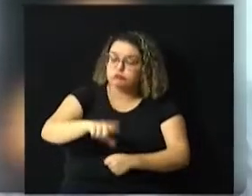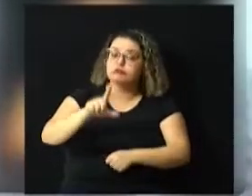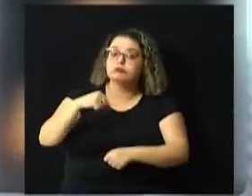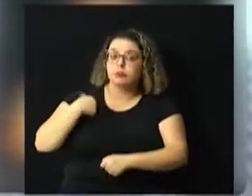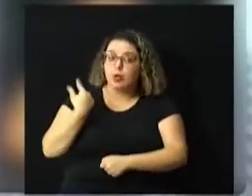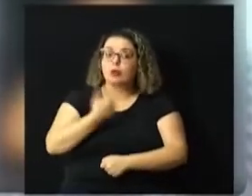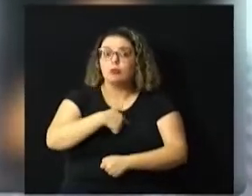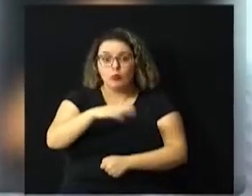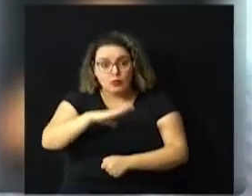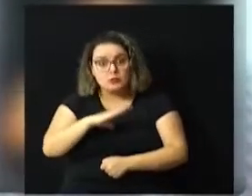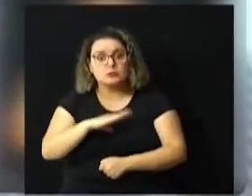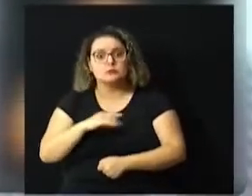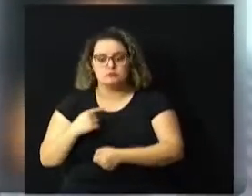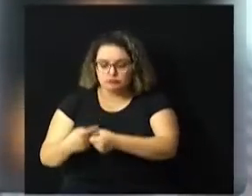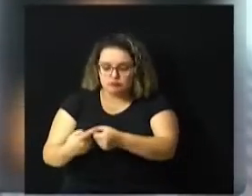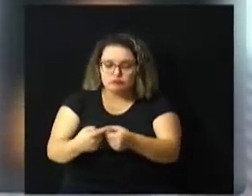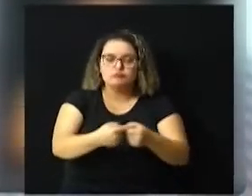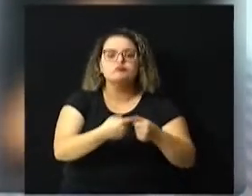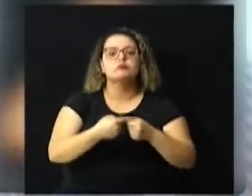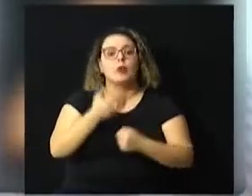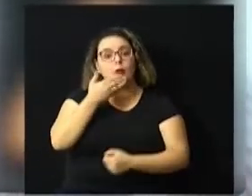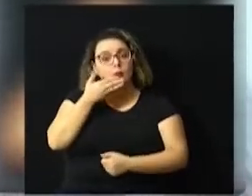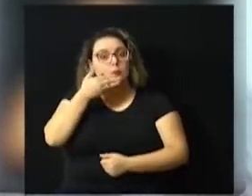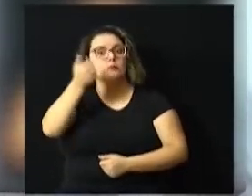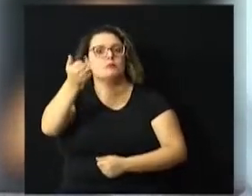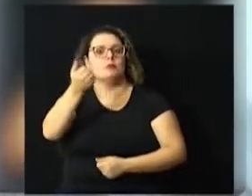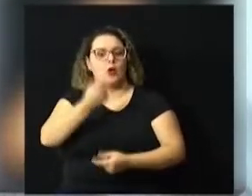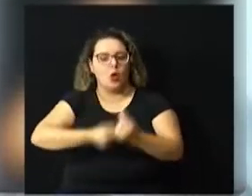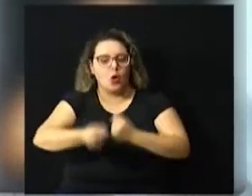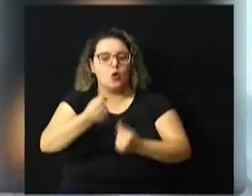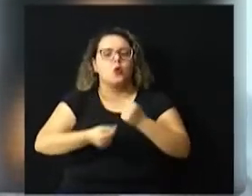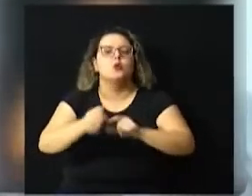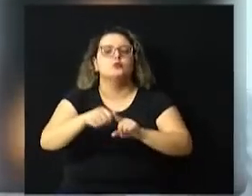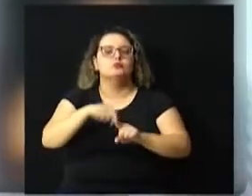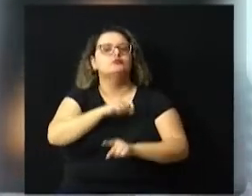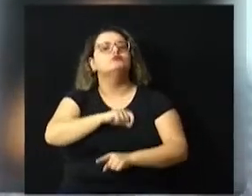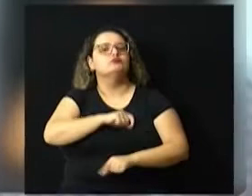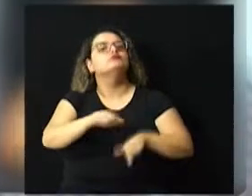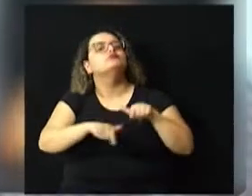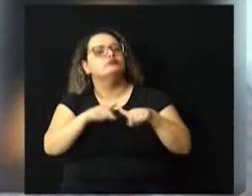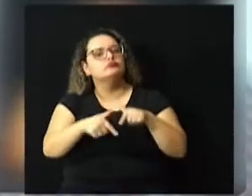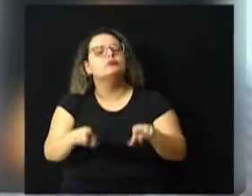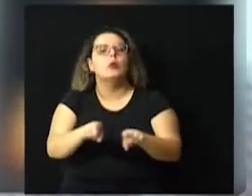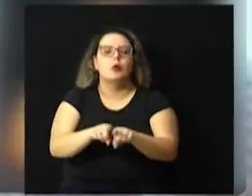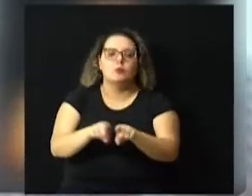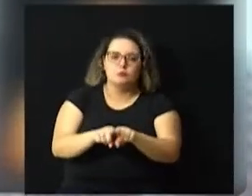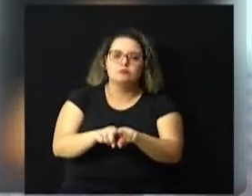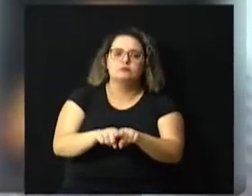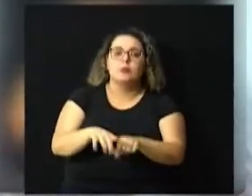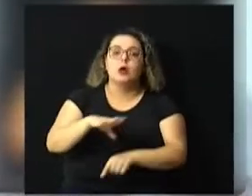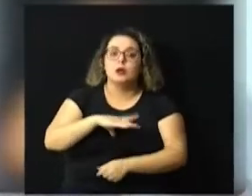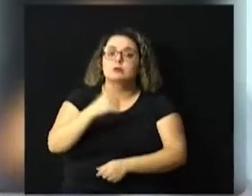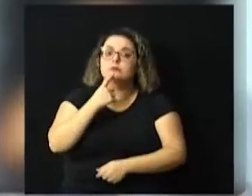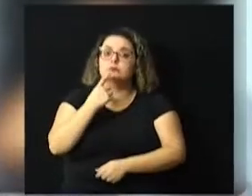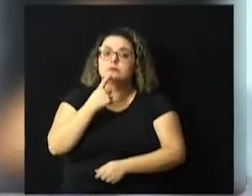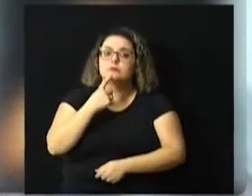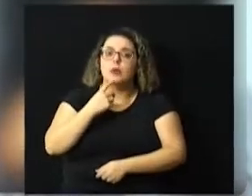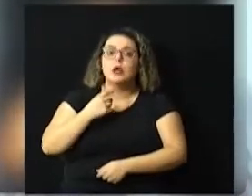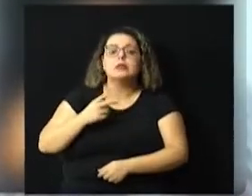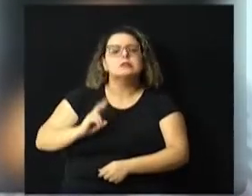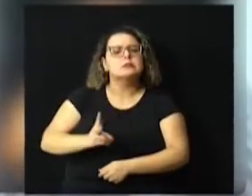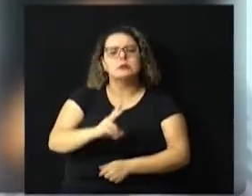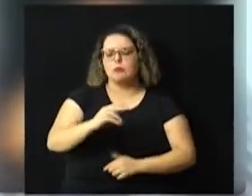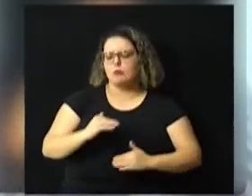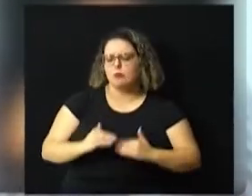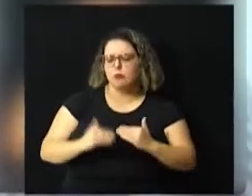local, para a economia da nossa cidade, economia da região metropolitana, melhorando o rendimento desses trabalhadores. Eu acho que a cidade de Campinas sempre esteve na